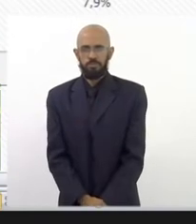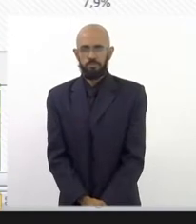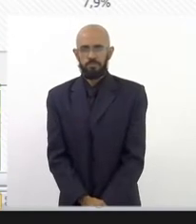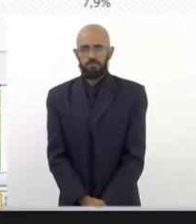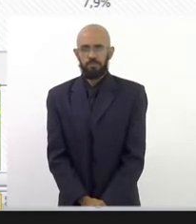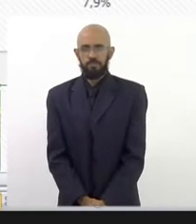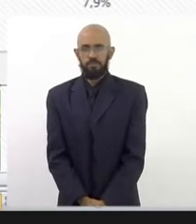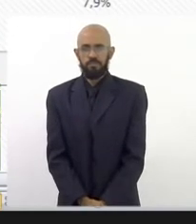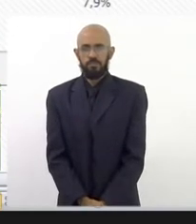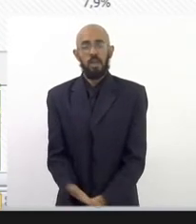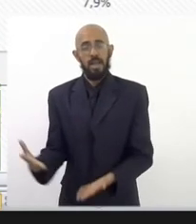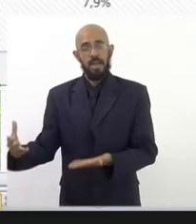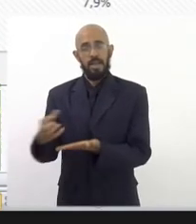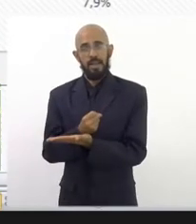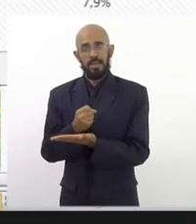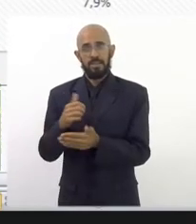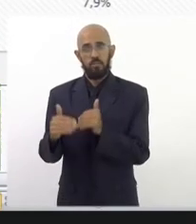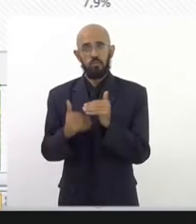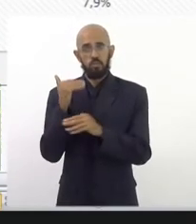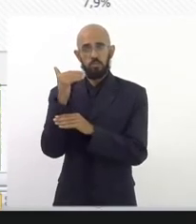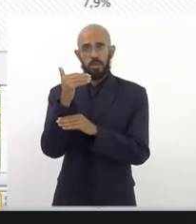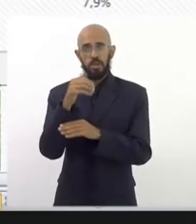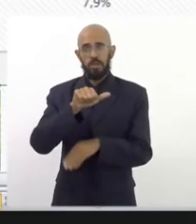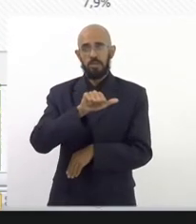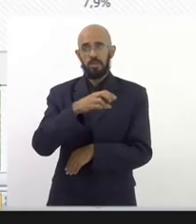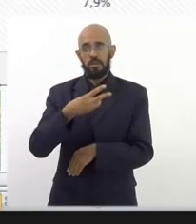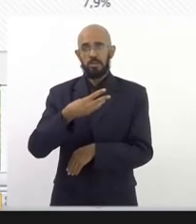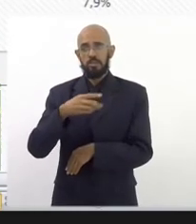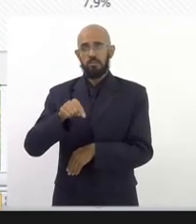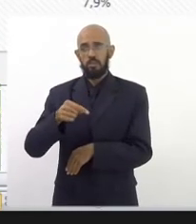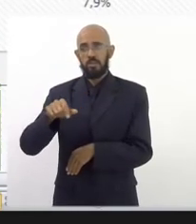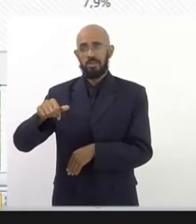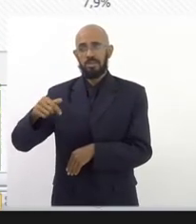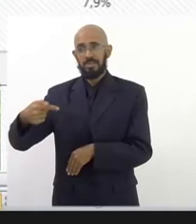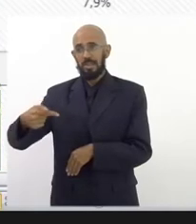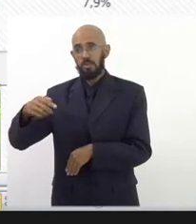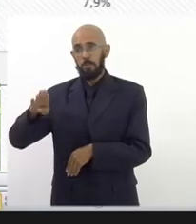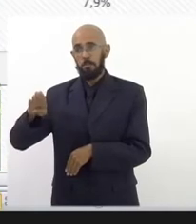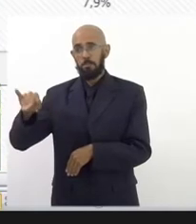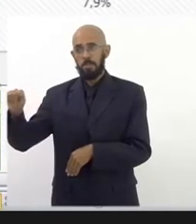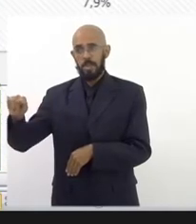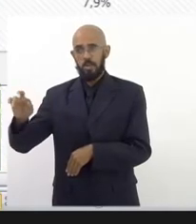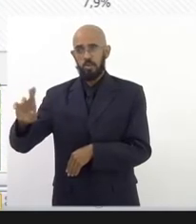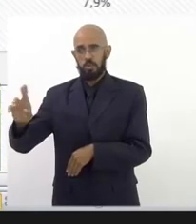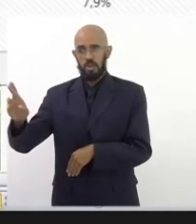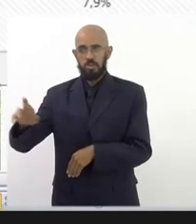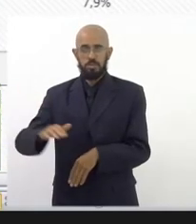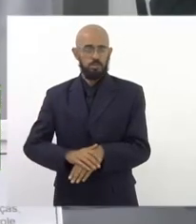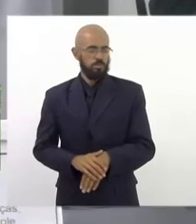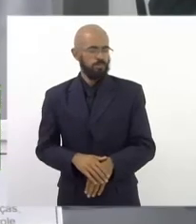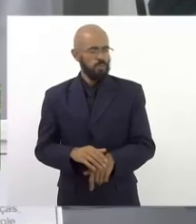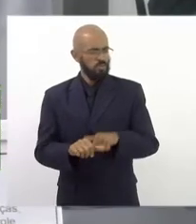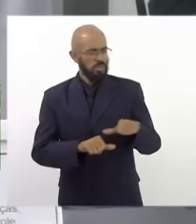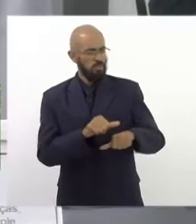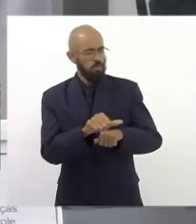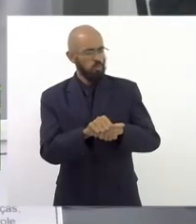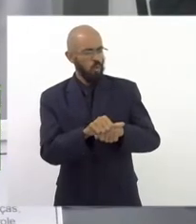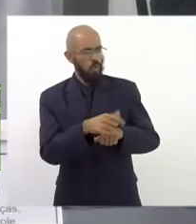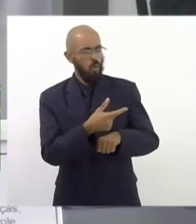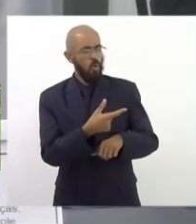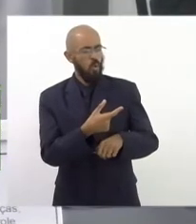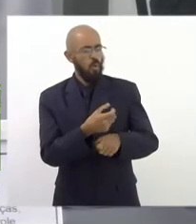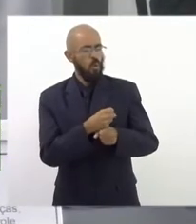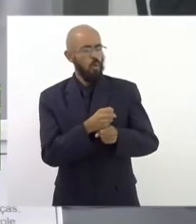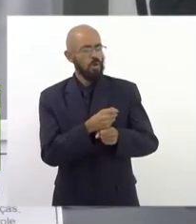a arrecadação foi superior em 13,7 bilhões de reais. Você virou o ano com quanto em caixa? 6